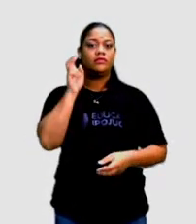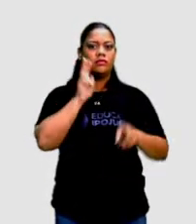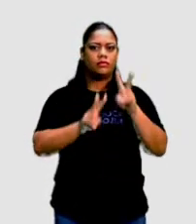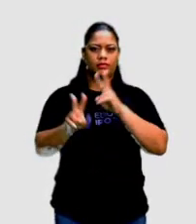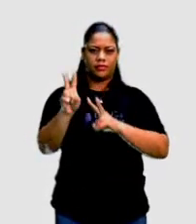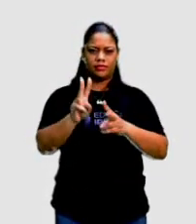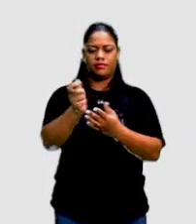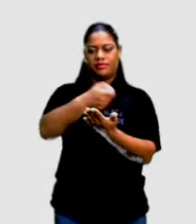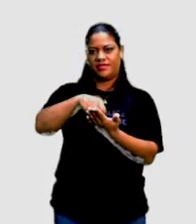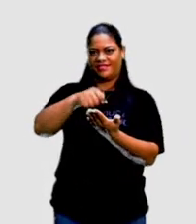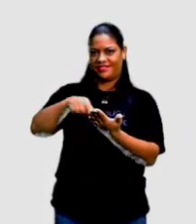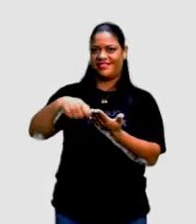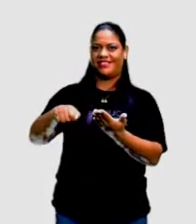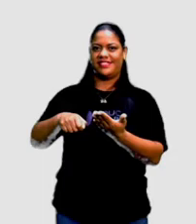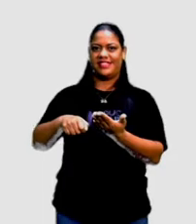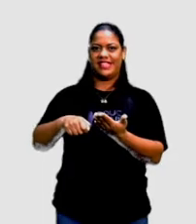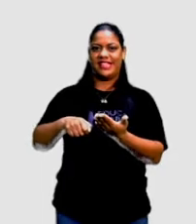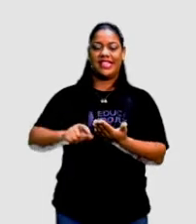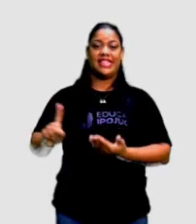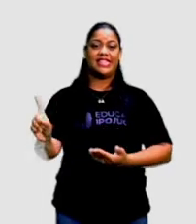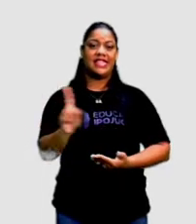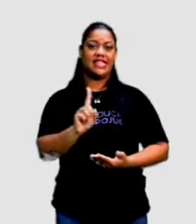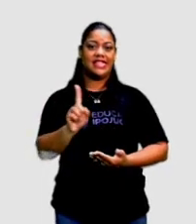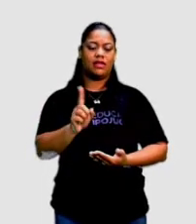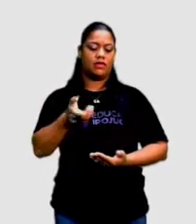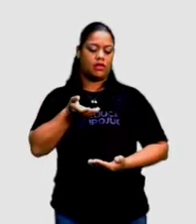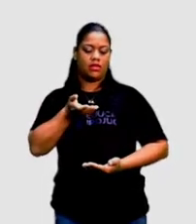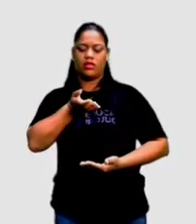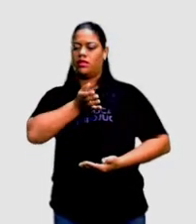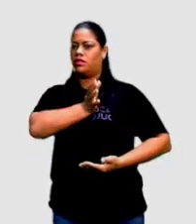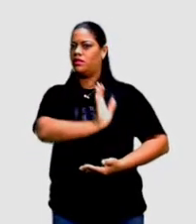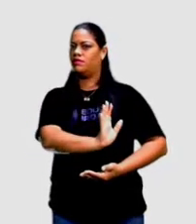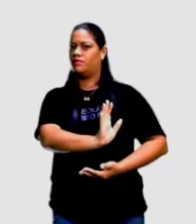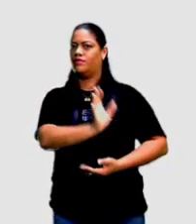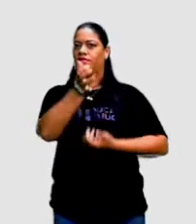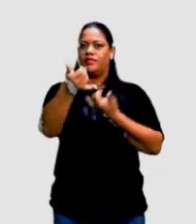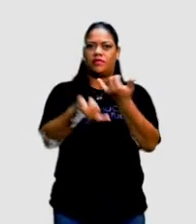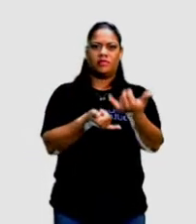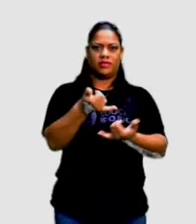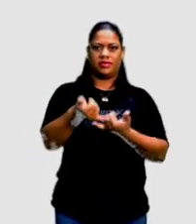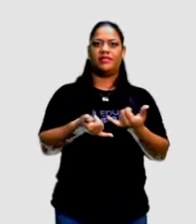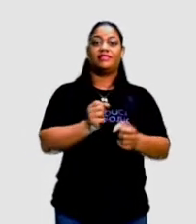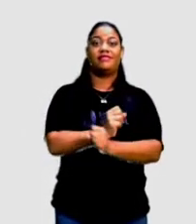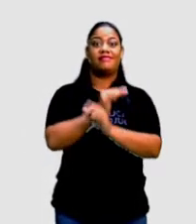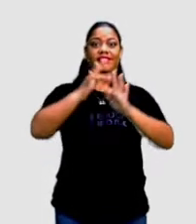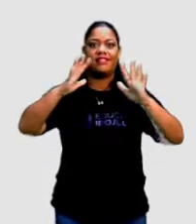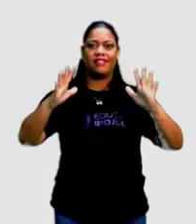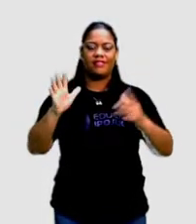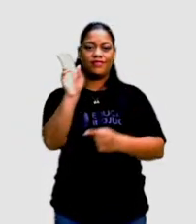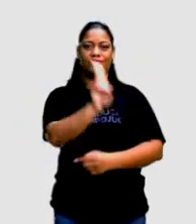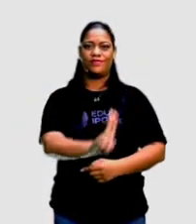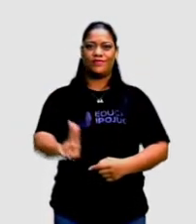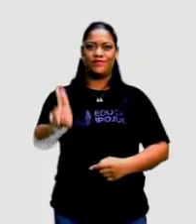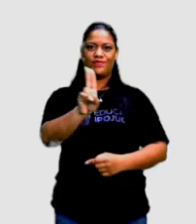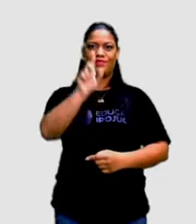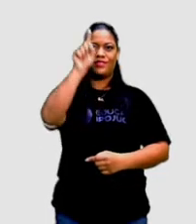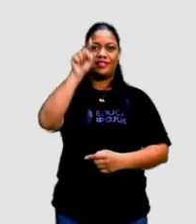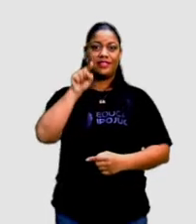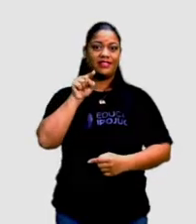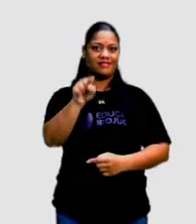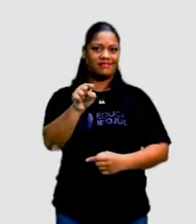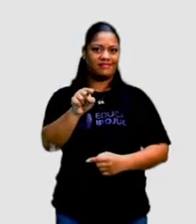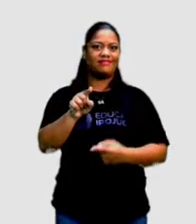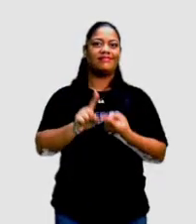na escrita esse não gostar da brincadeira, né, deixa isso bem claro, aparece com o uso aí da exclamação